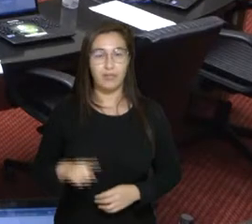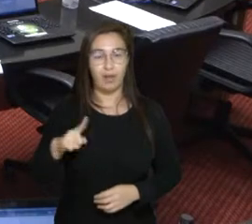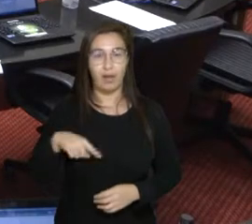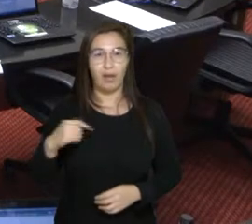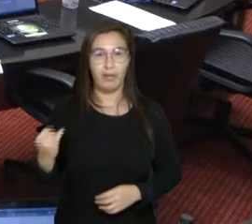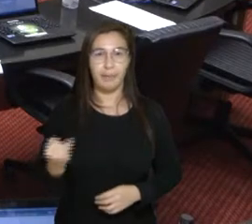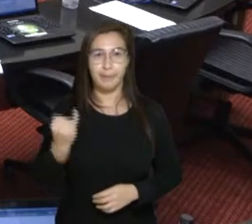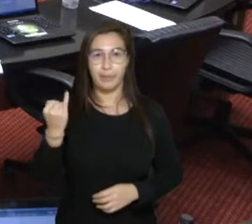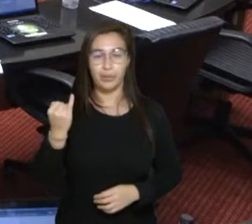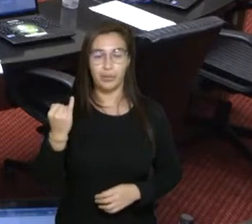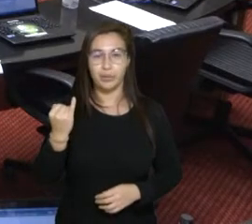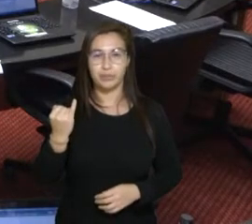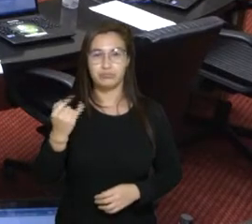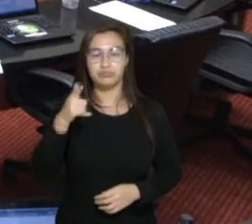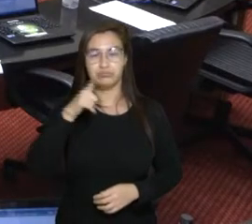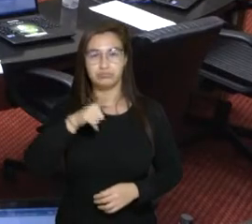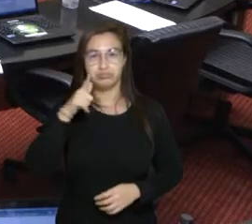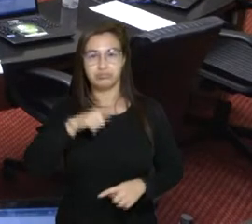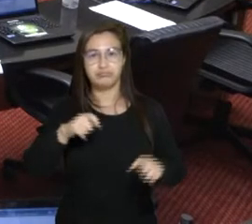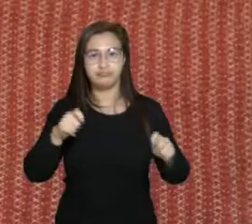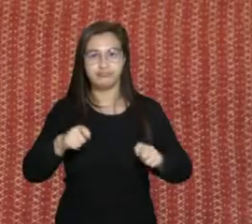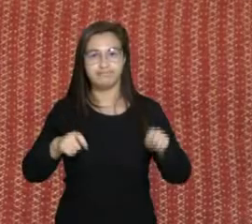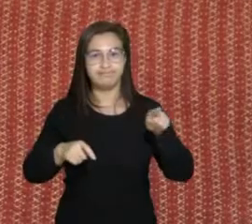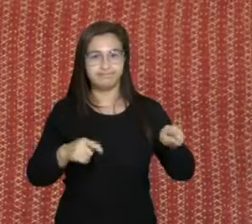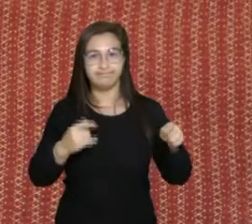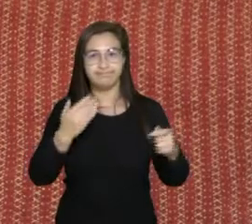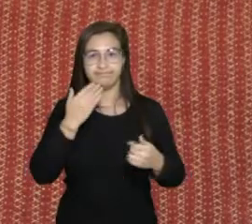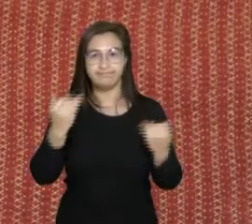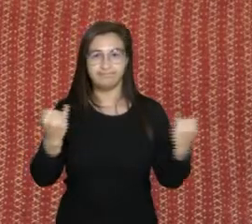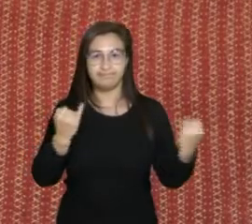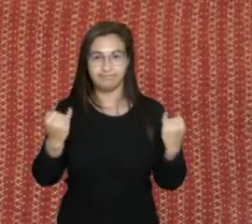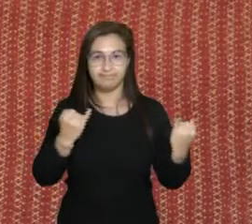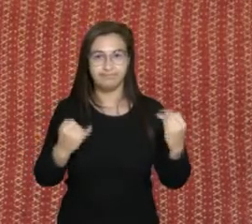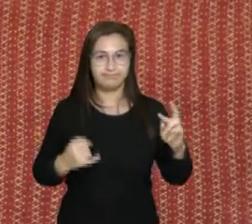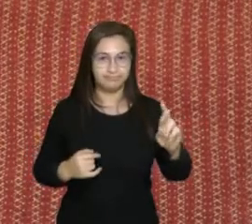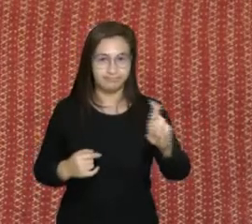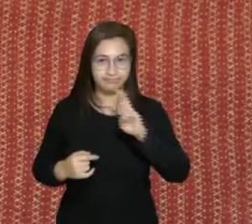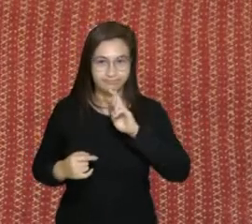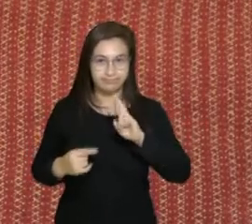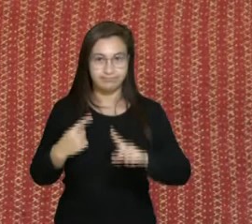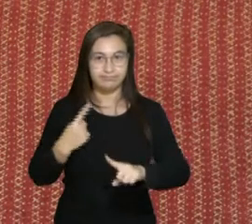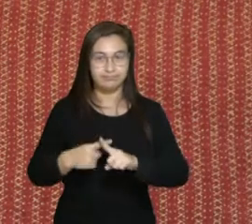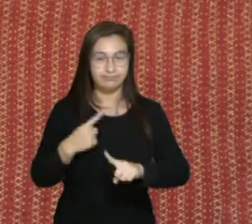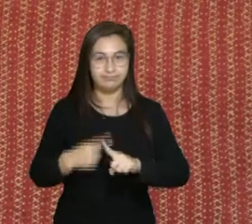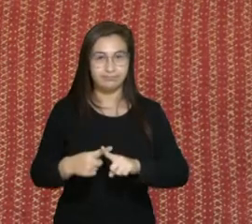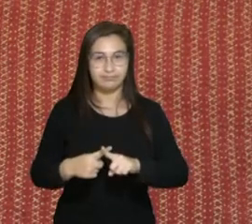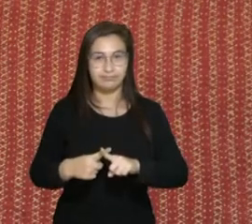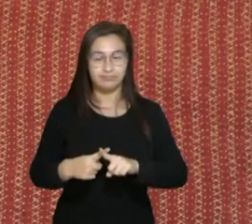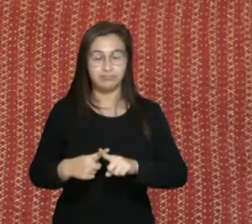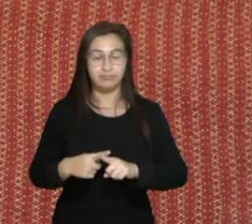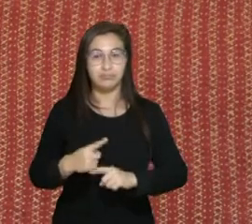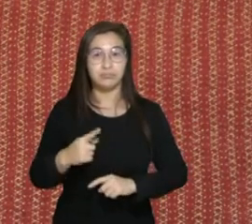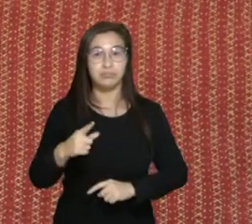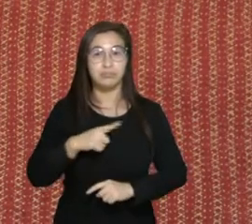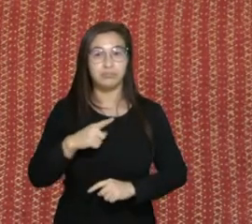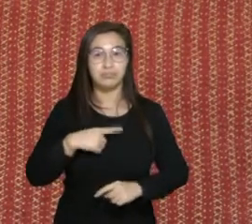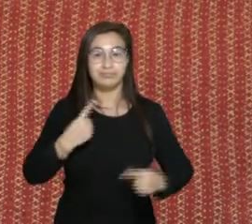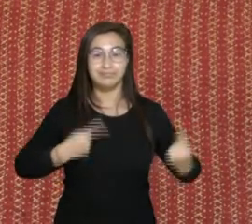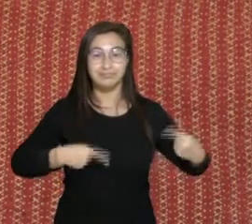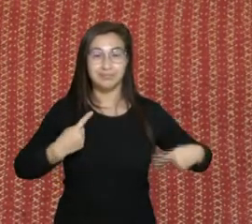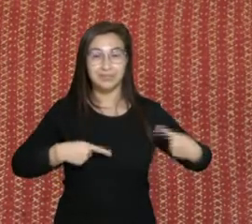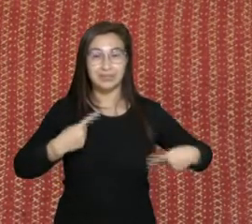importante que nós conseguimos ter esse pedido de informação respondido porque tivemos uma intensa discussão